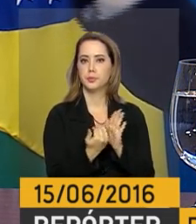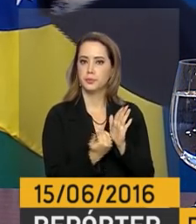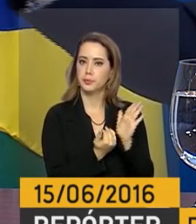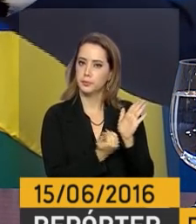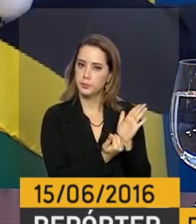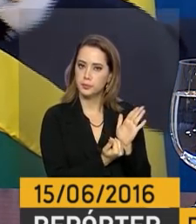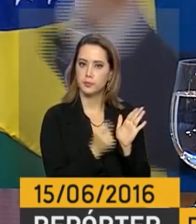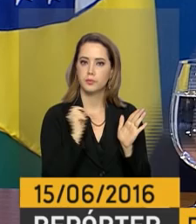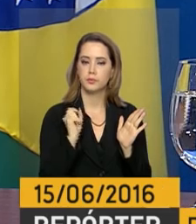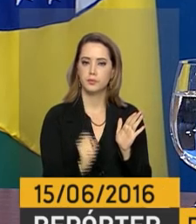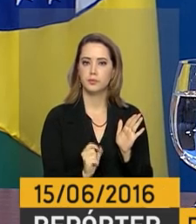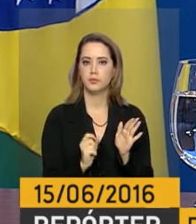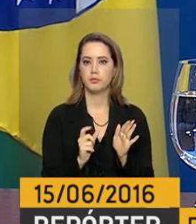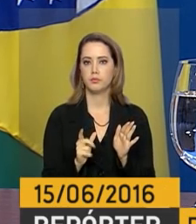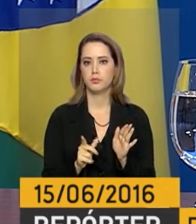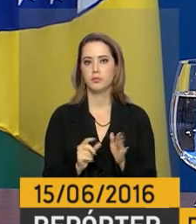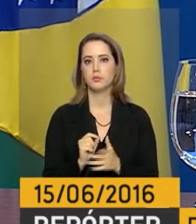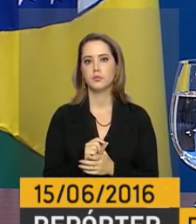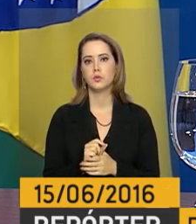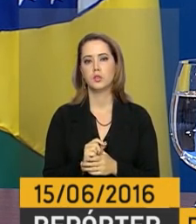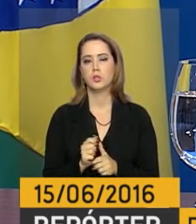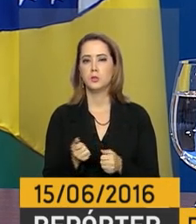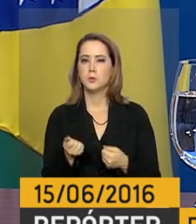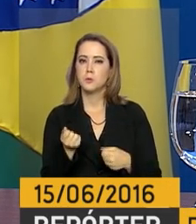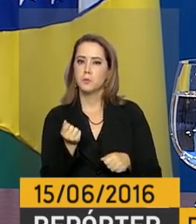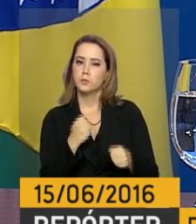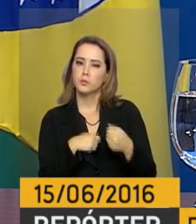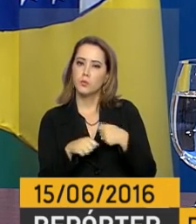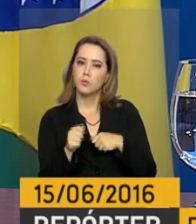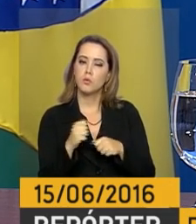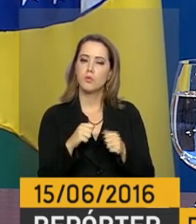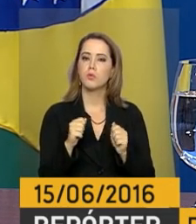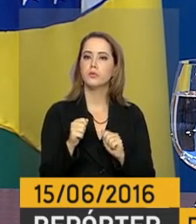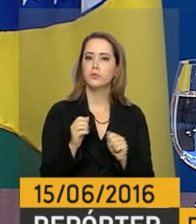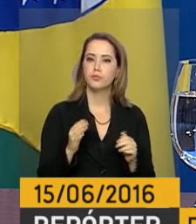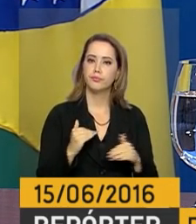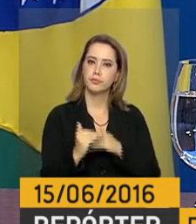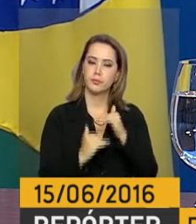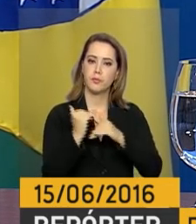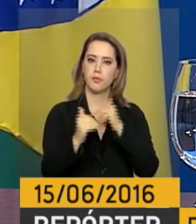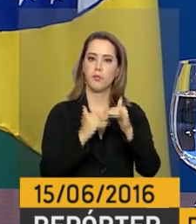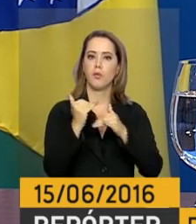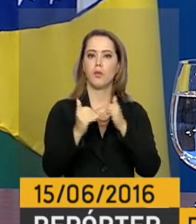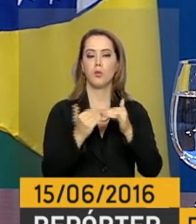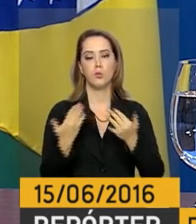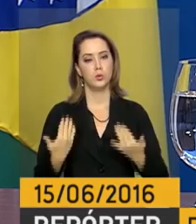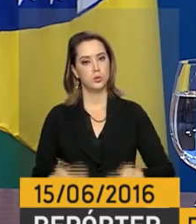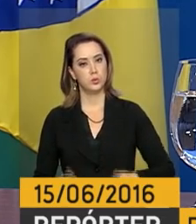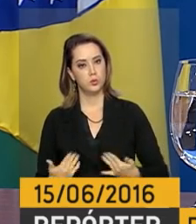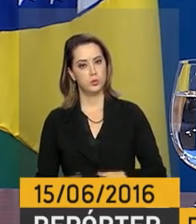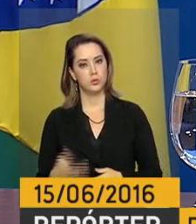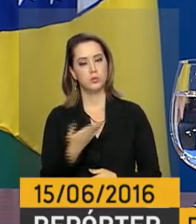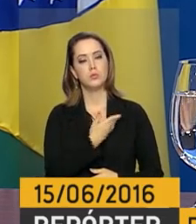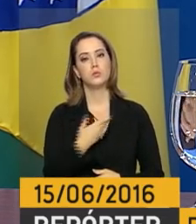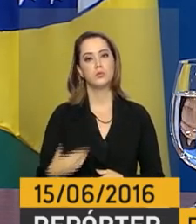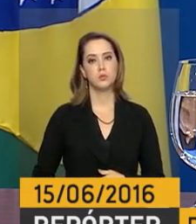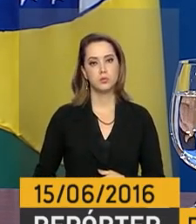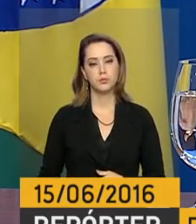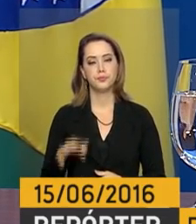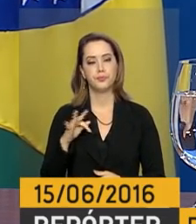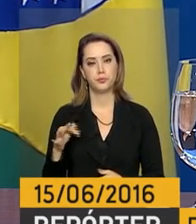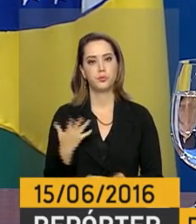processo de eh controle da evolução de despesas públicas no Brasil. de